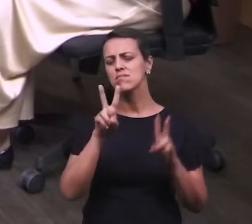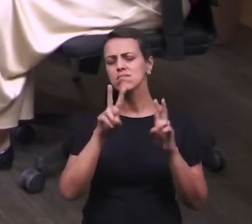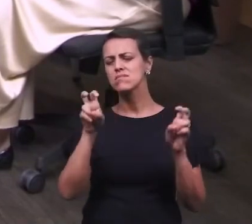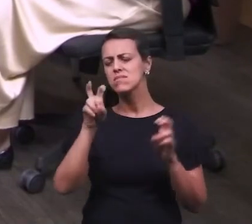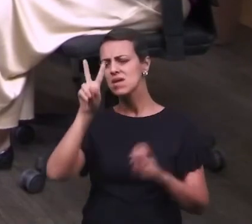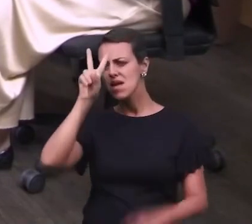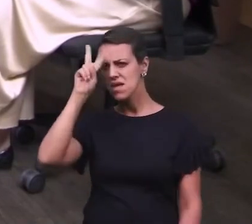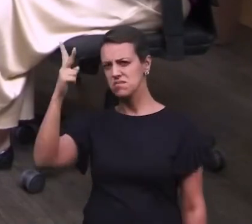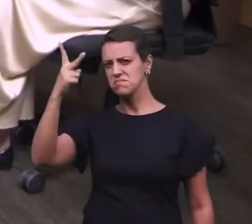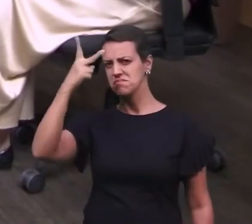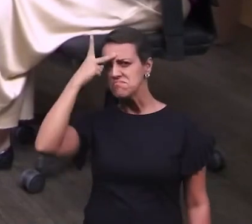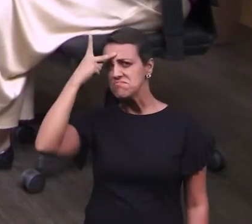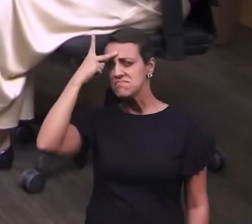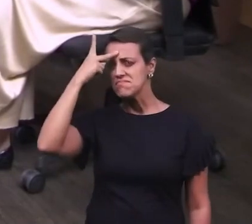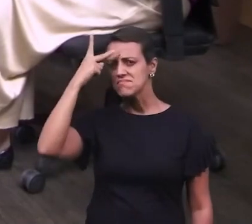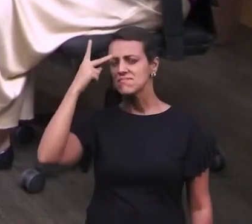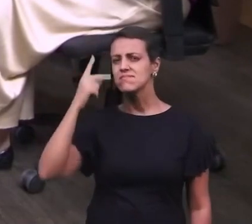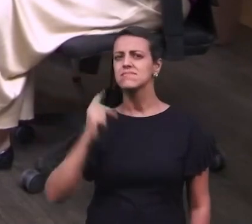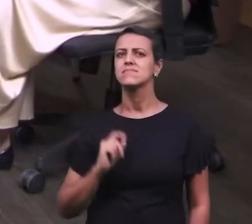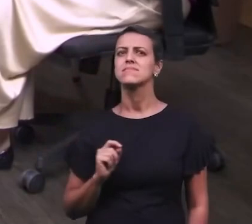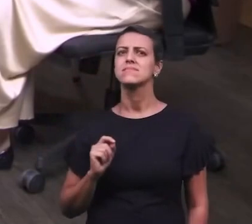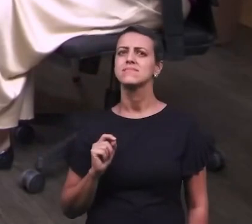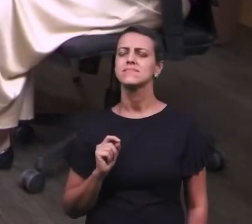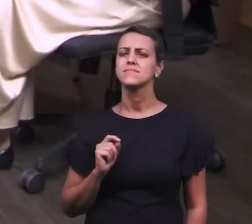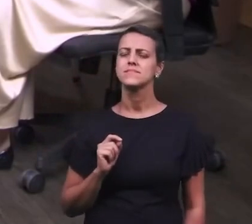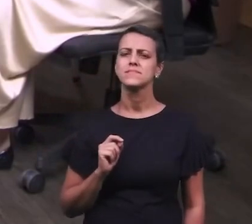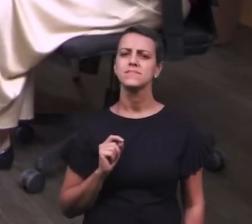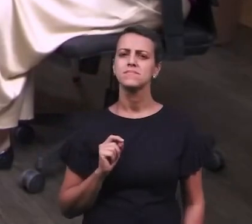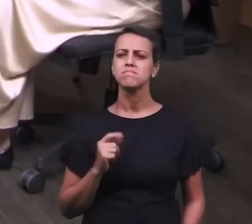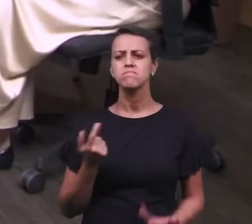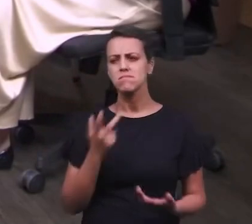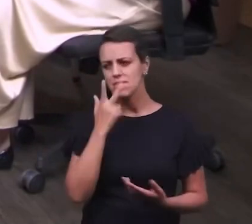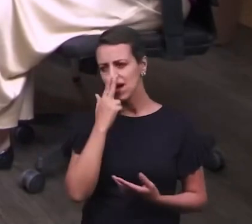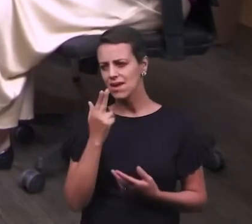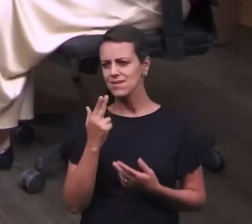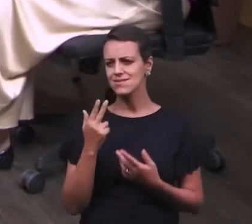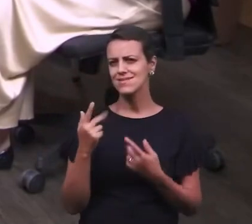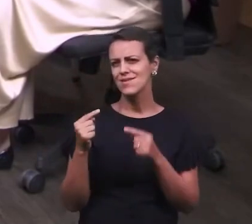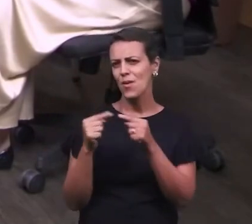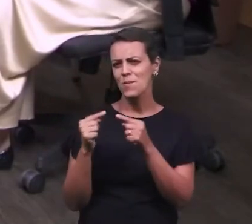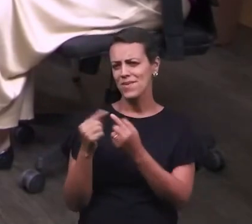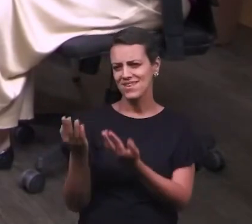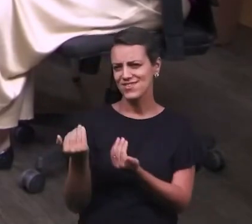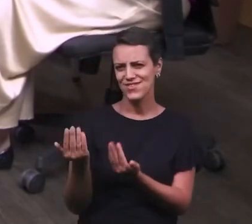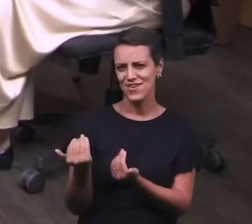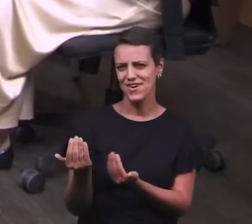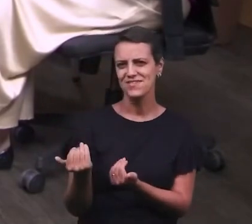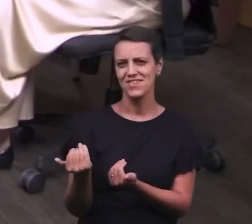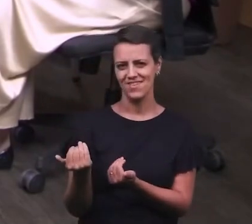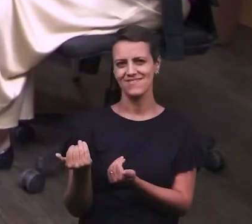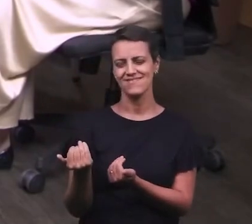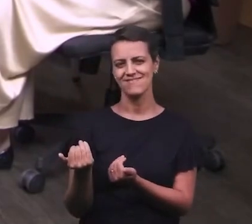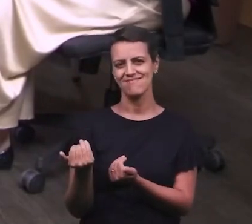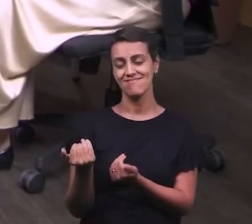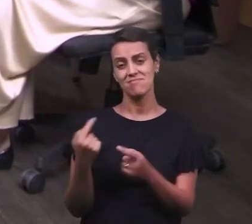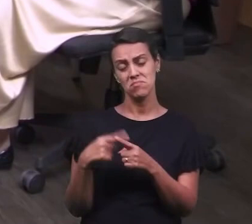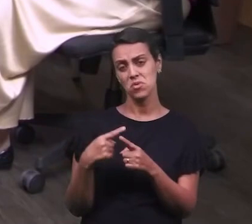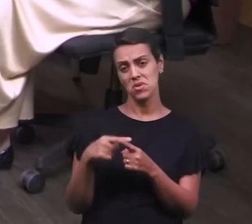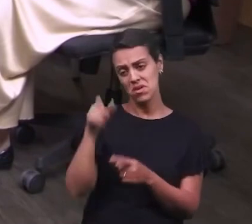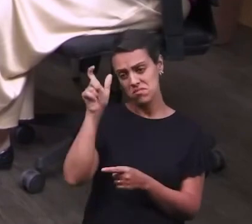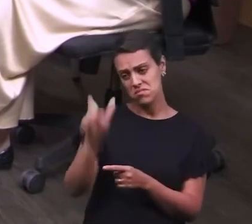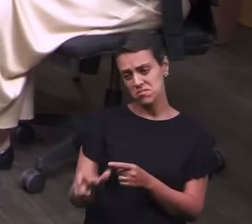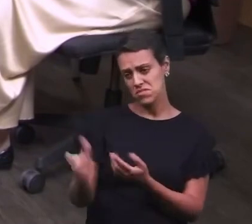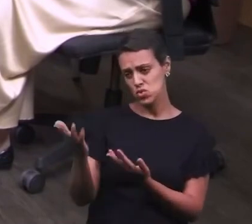é uma expressão muito associada ao jovem. Não. Por uma característica natural do jovem. E